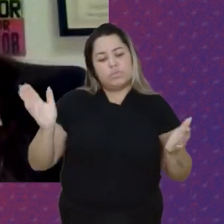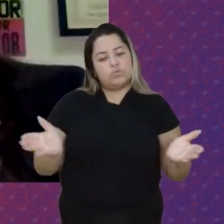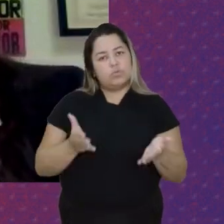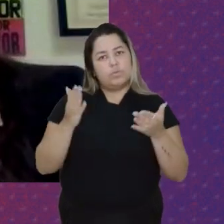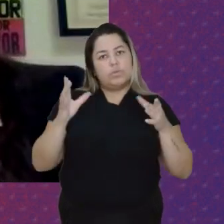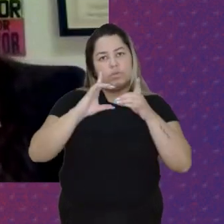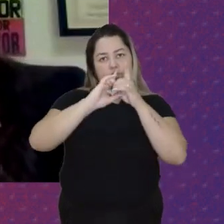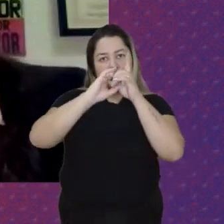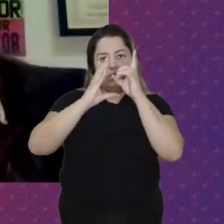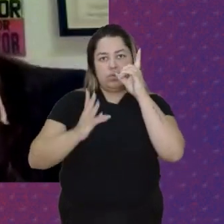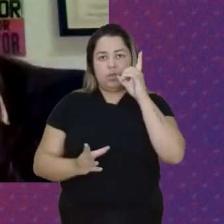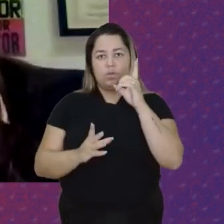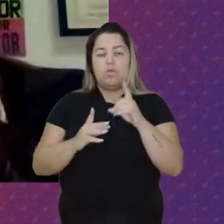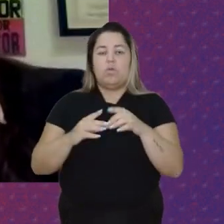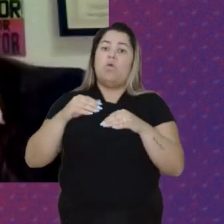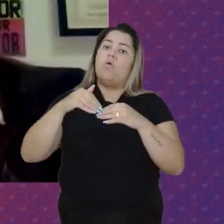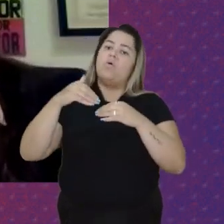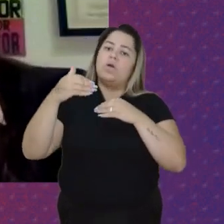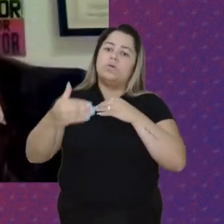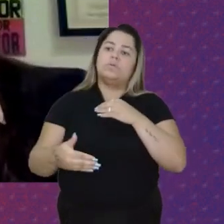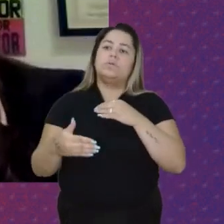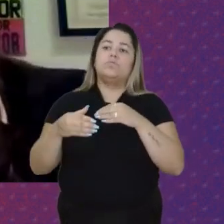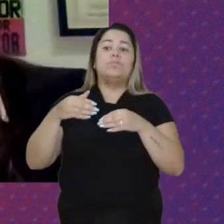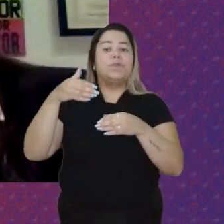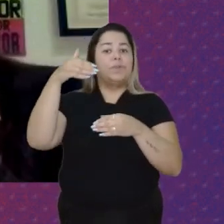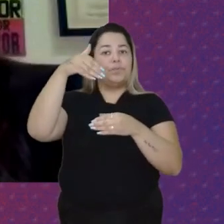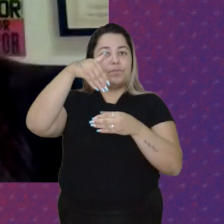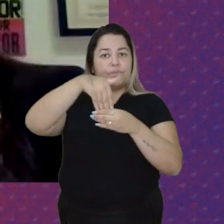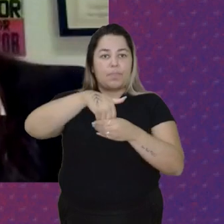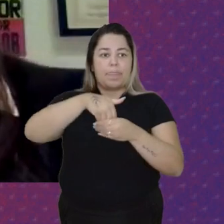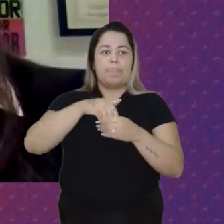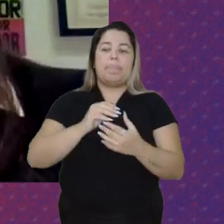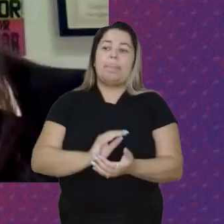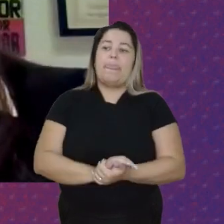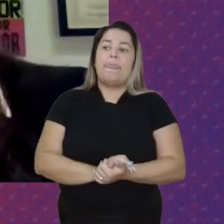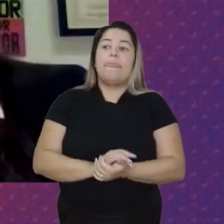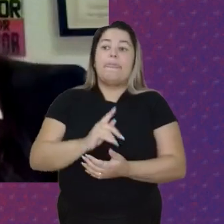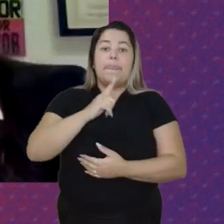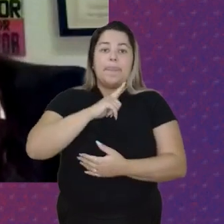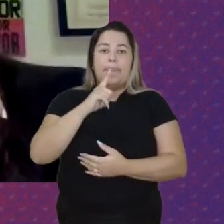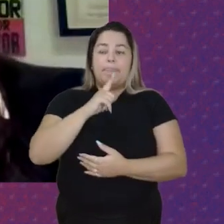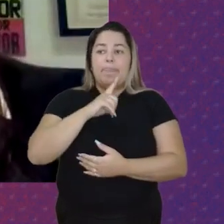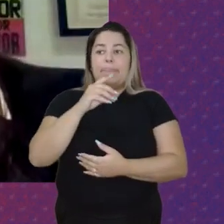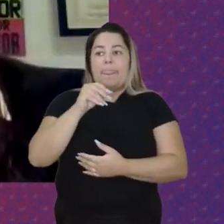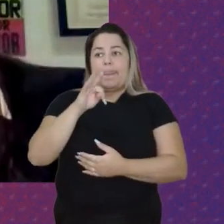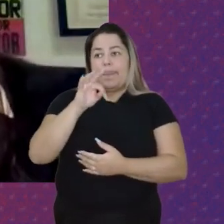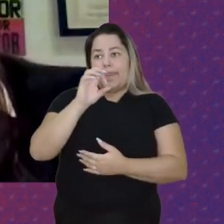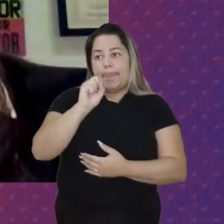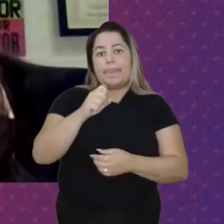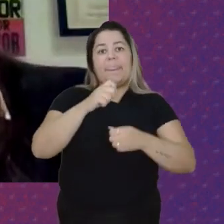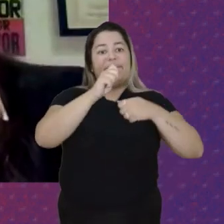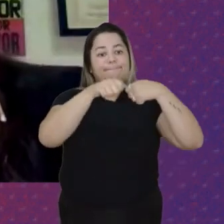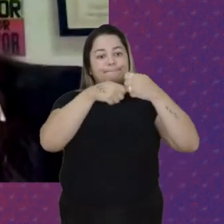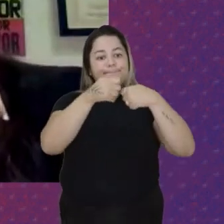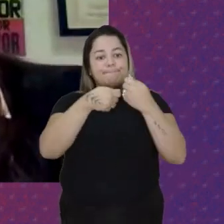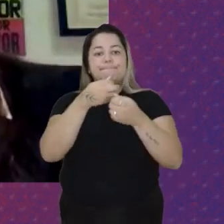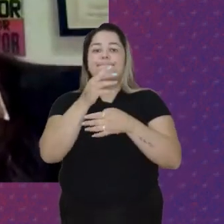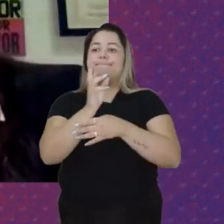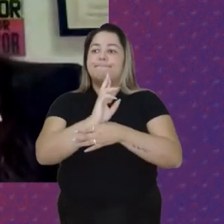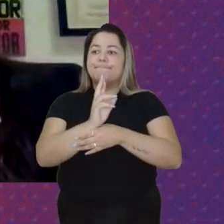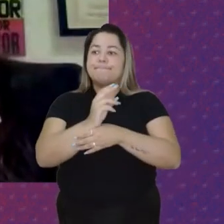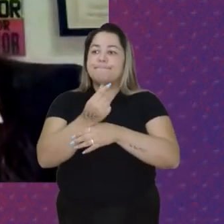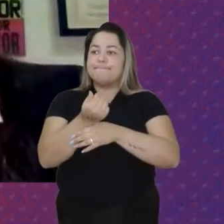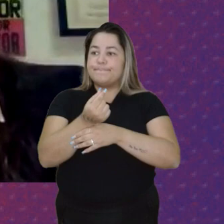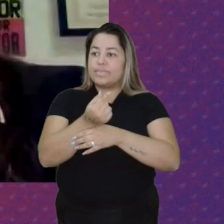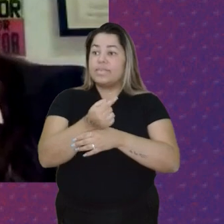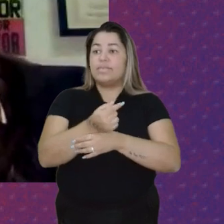democracia intrapartidária, fora do período eleitoral, né? No período eleitoral, existem cotas de financiamento específicas para